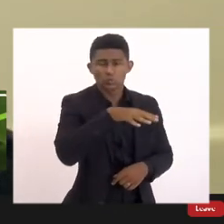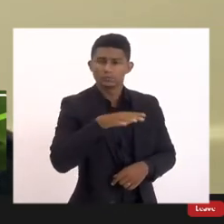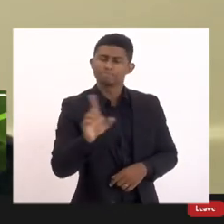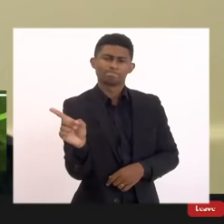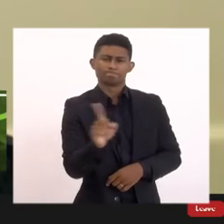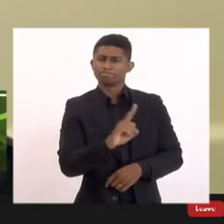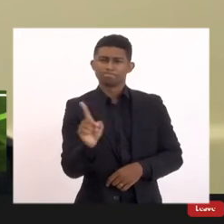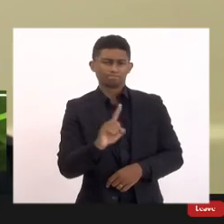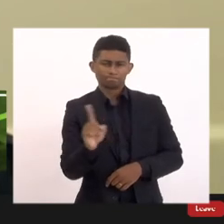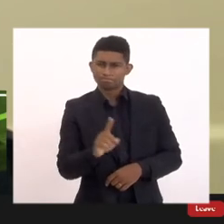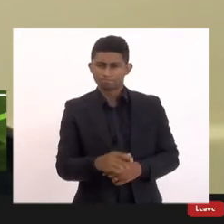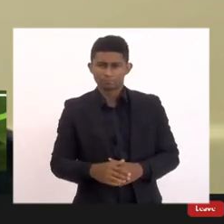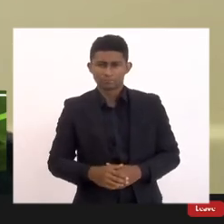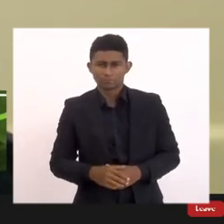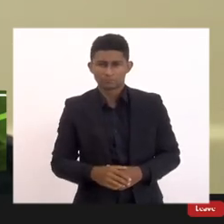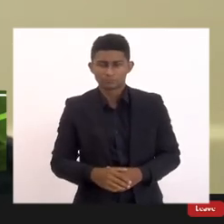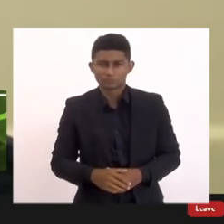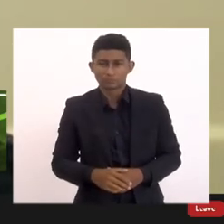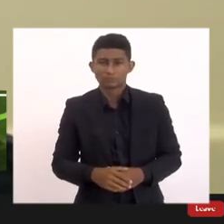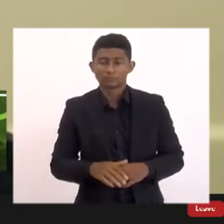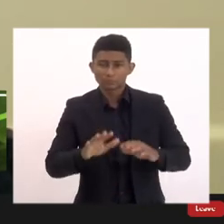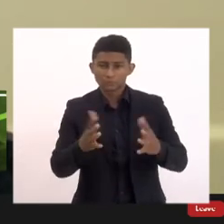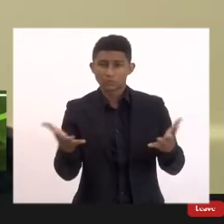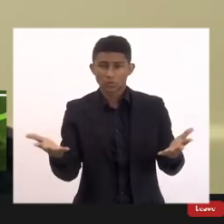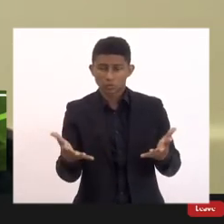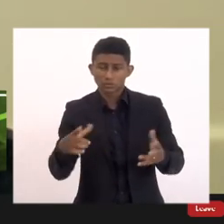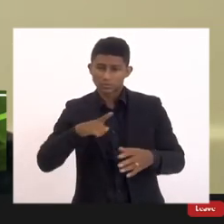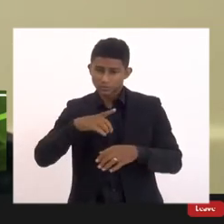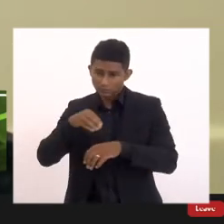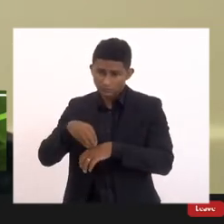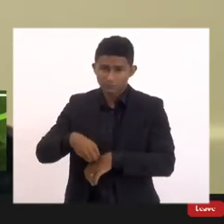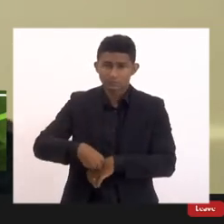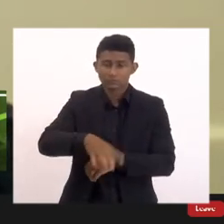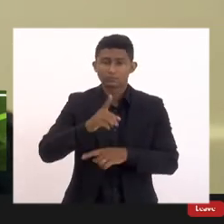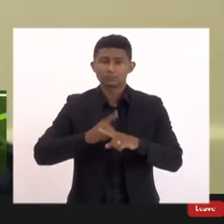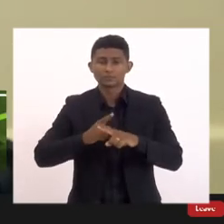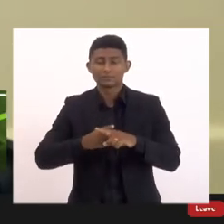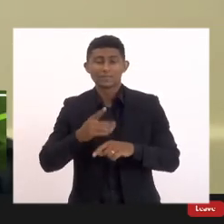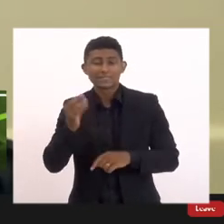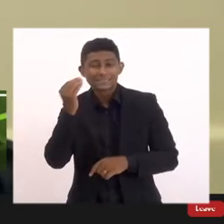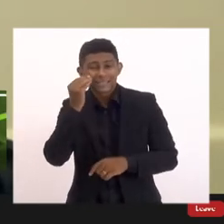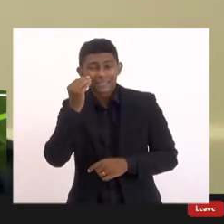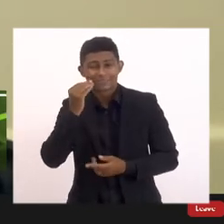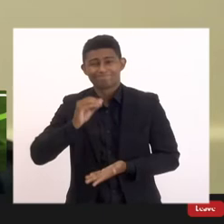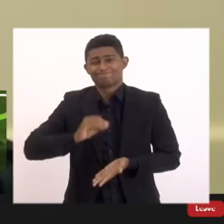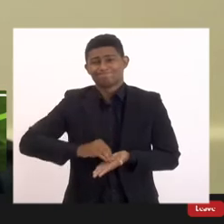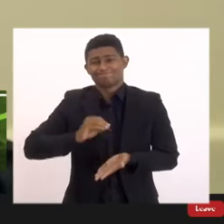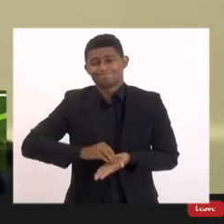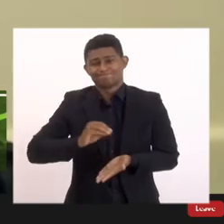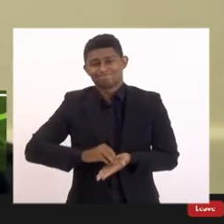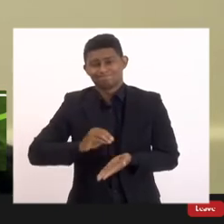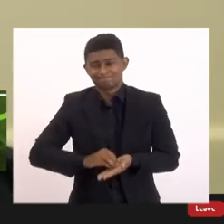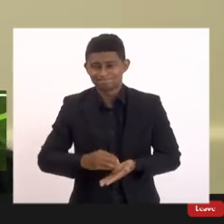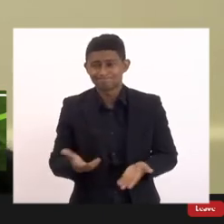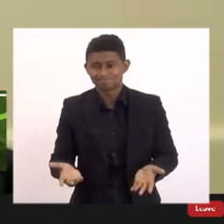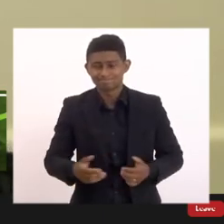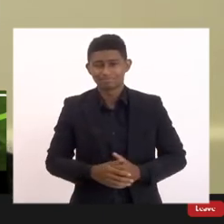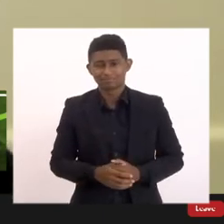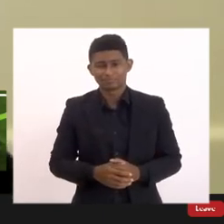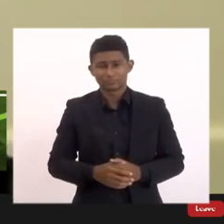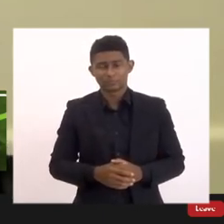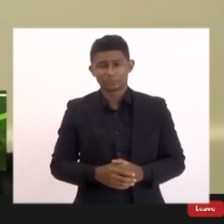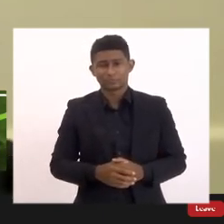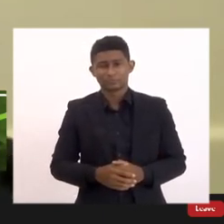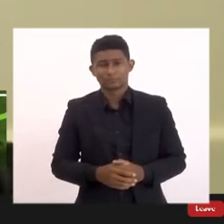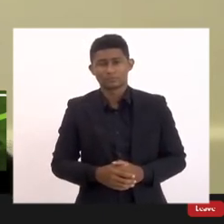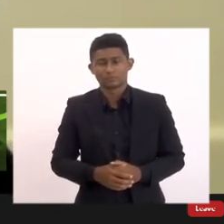de forma aleatória. Então, existe hoje uma indicação, até por falta mesmo de teste, falta de disponibilidade do teste, e